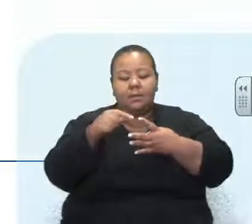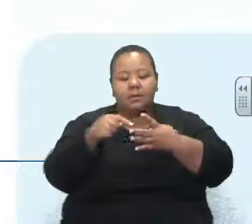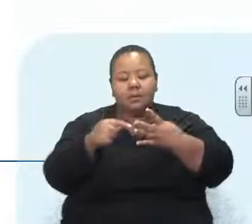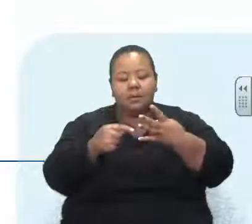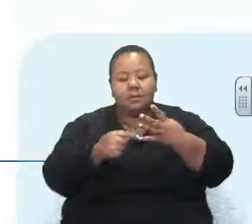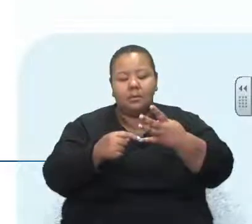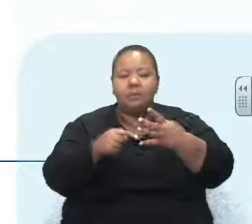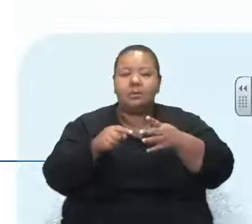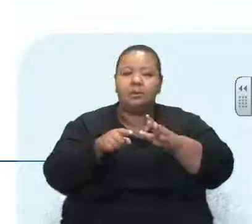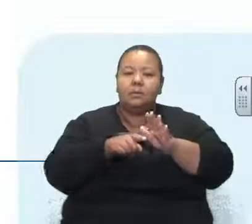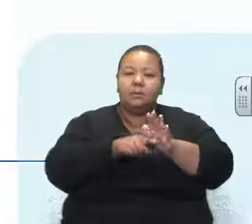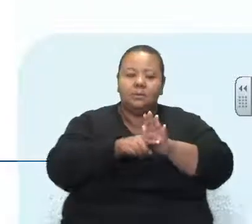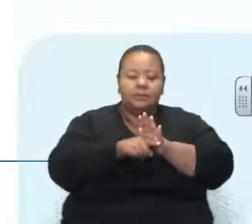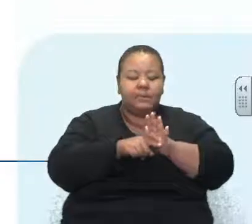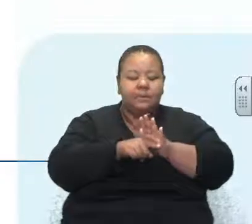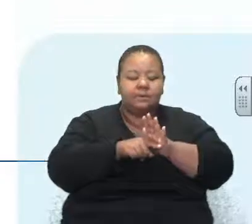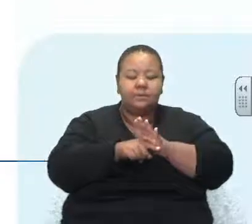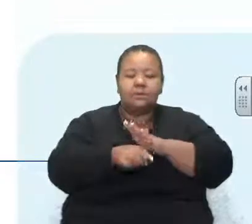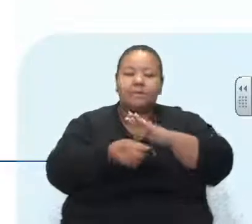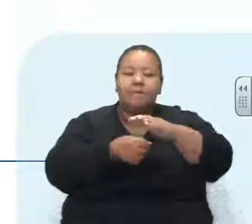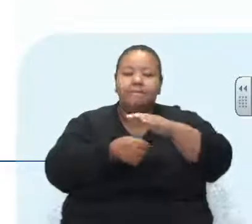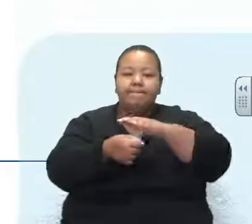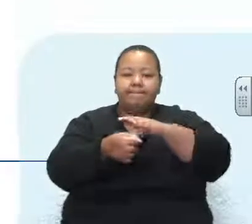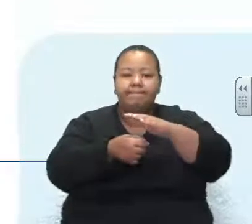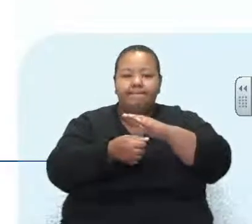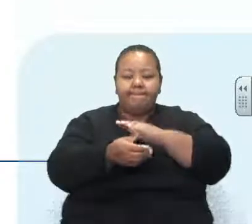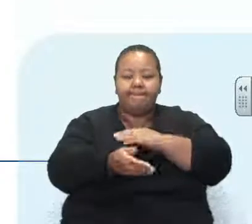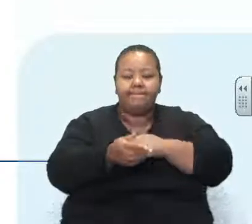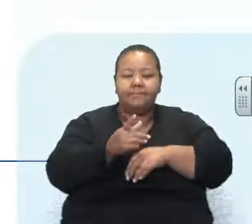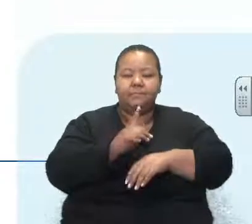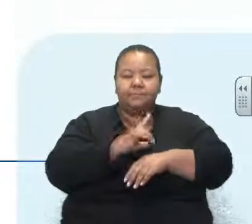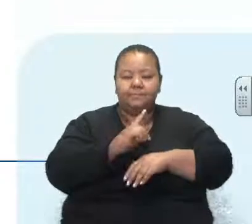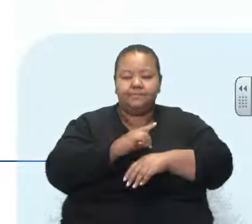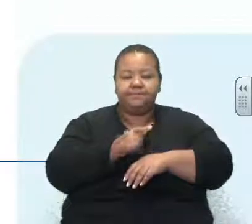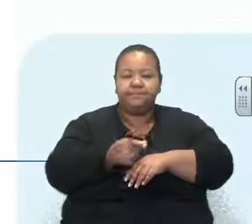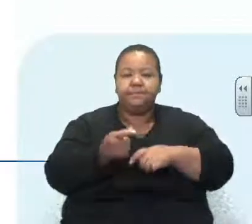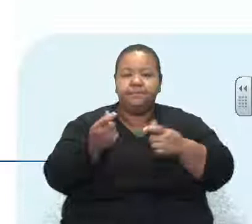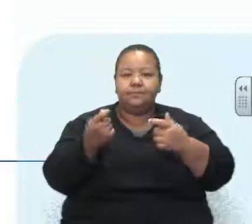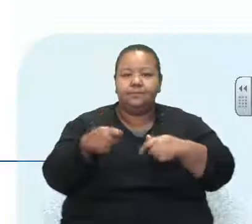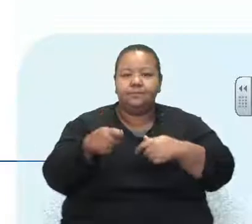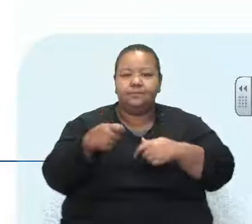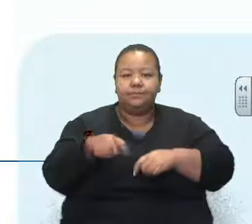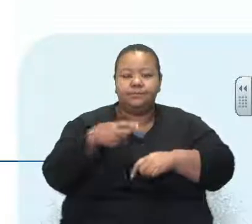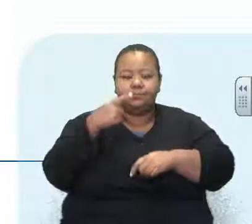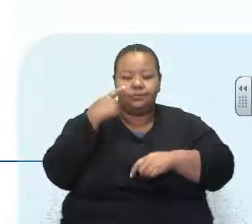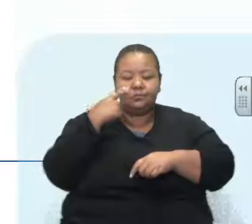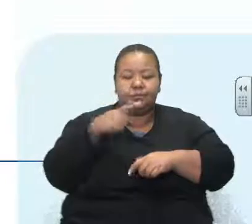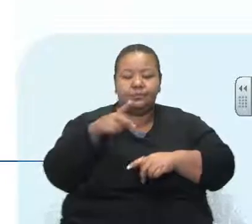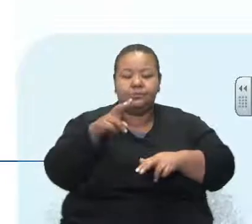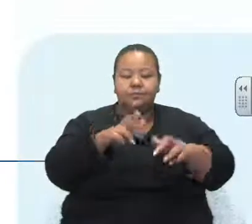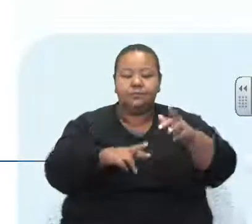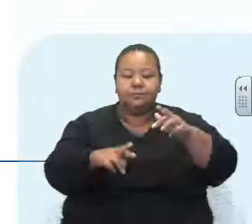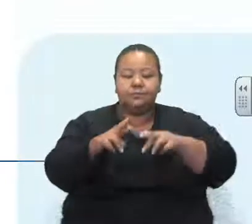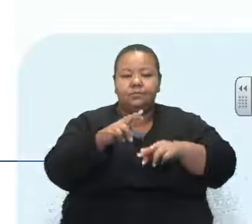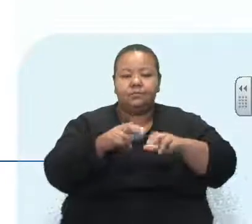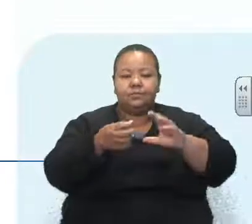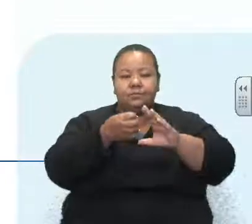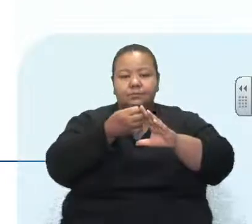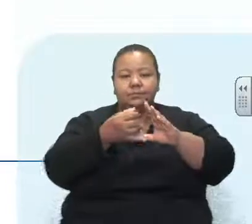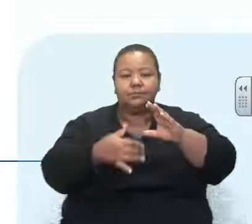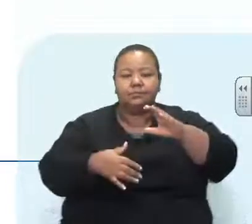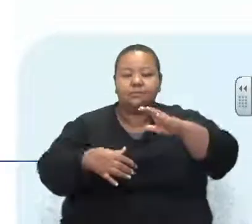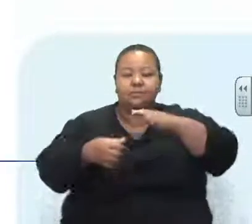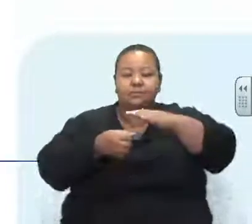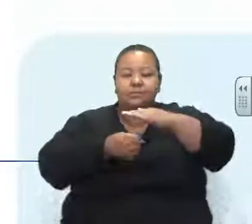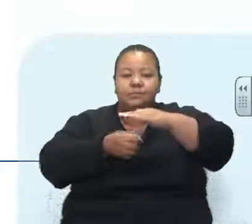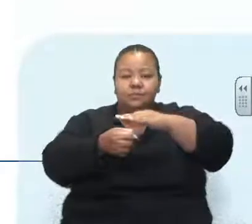minha pesquisa mercadológica. Dentro dessa pesquisa mercadológica, eu tenho que analisar minhas características do mercado,